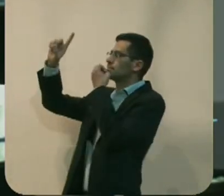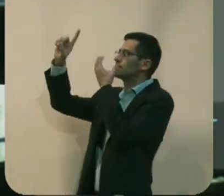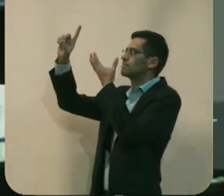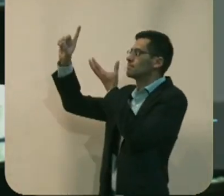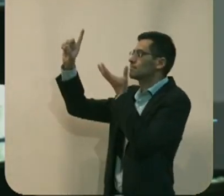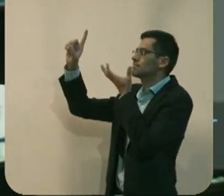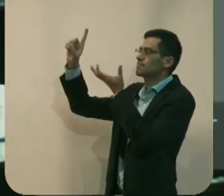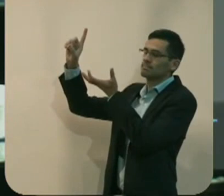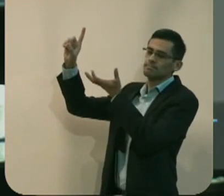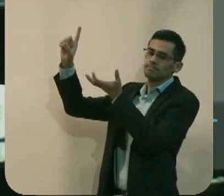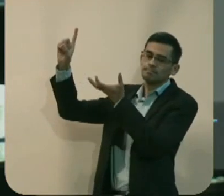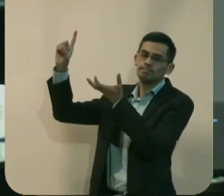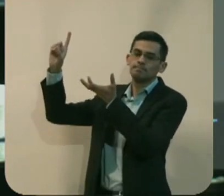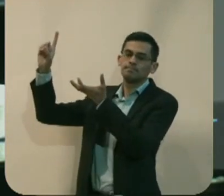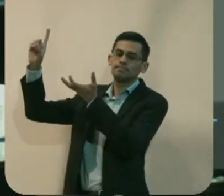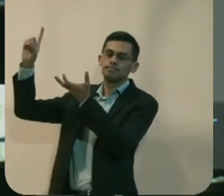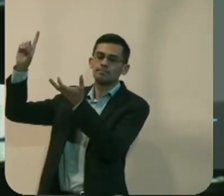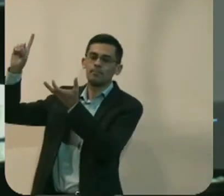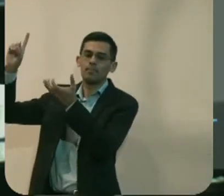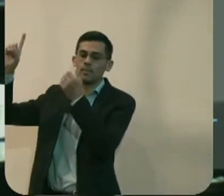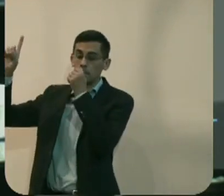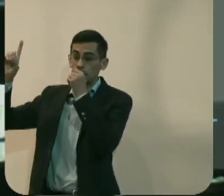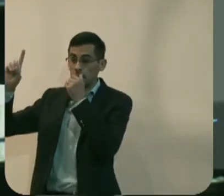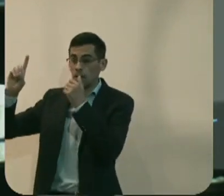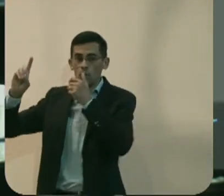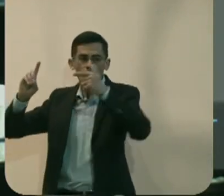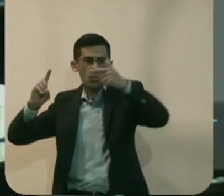és meu bem-querer.